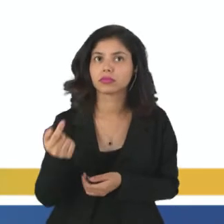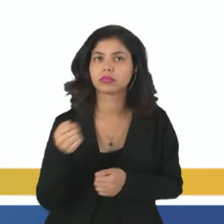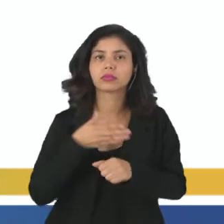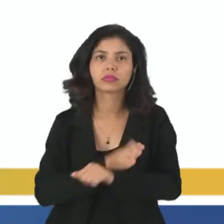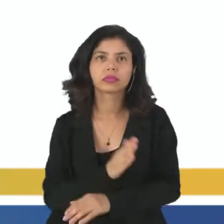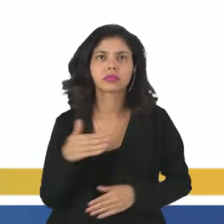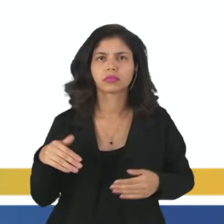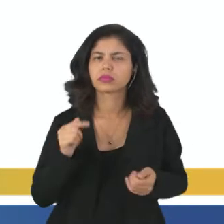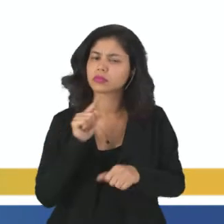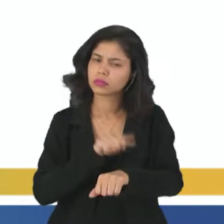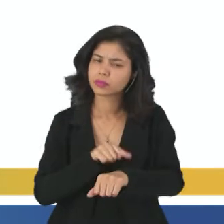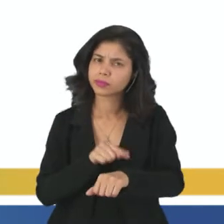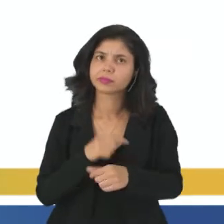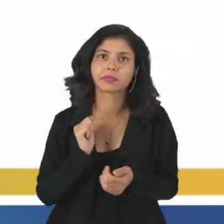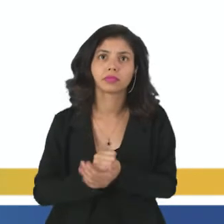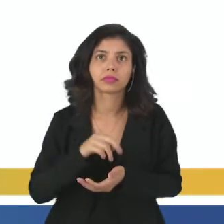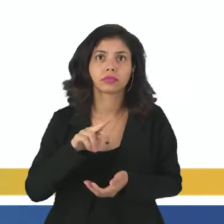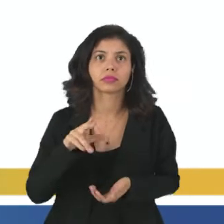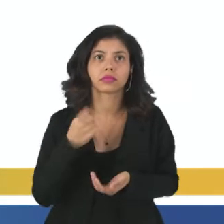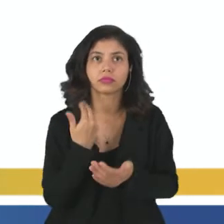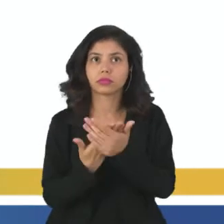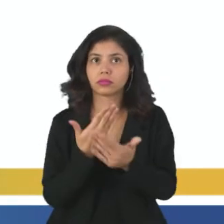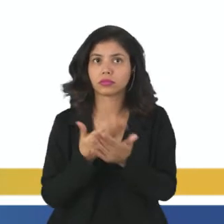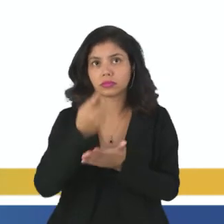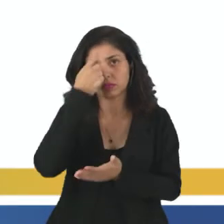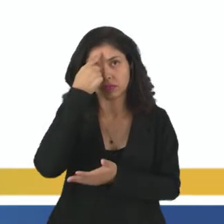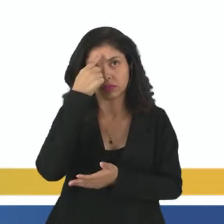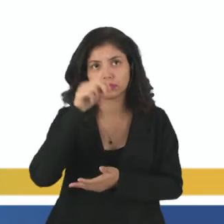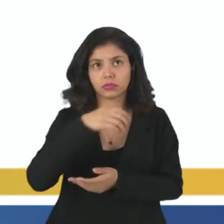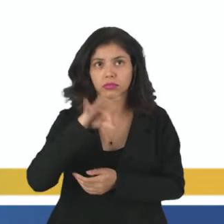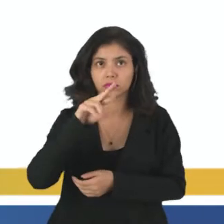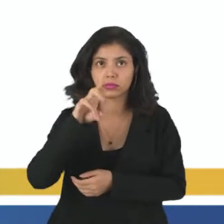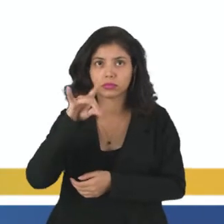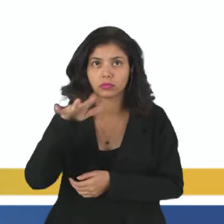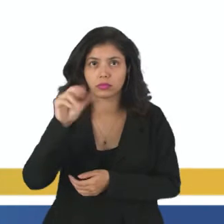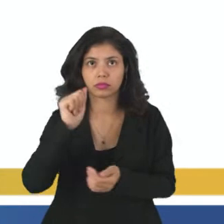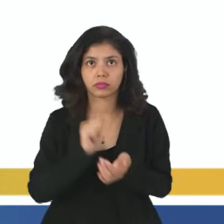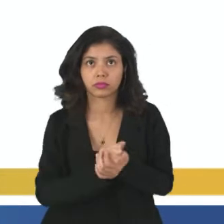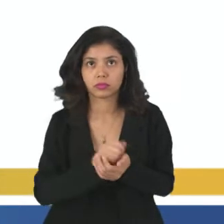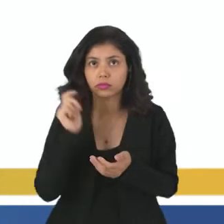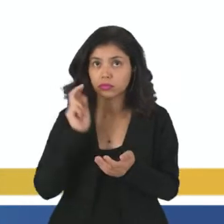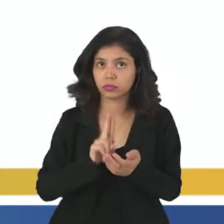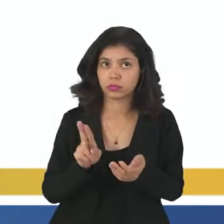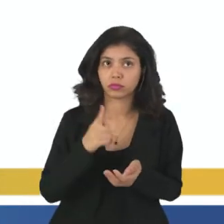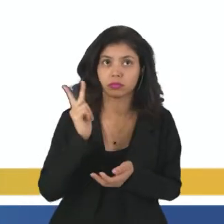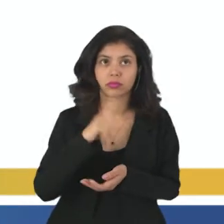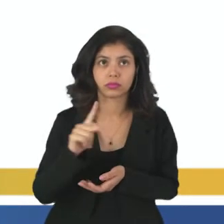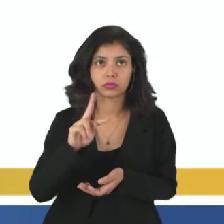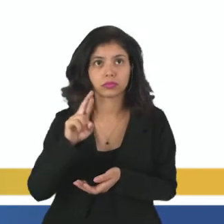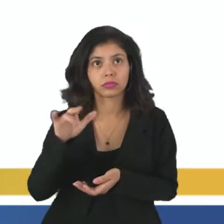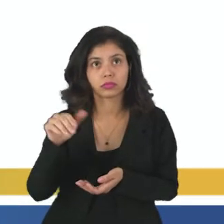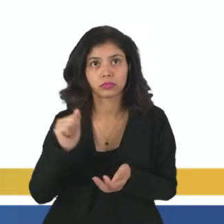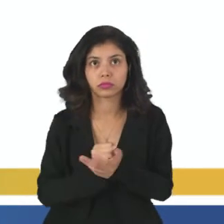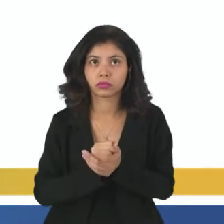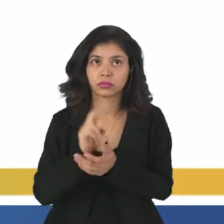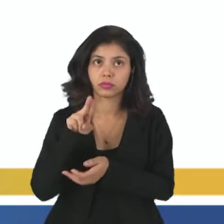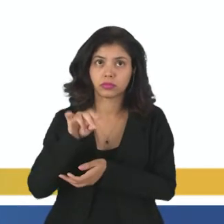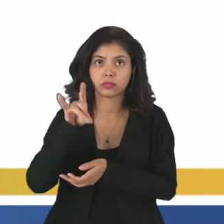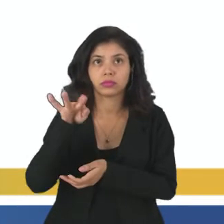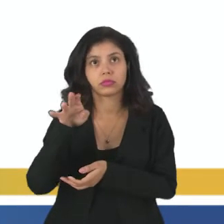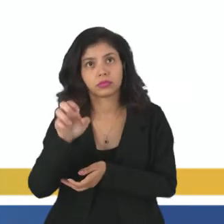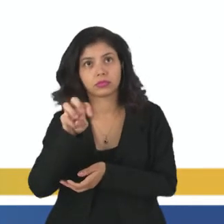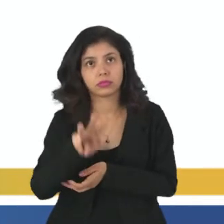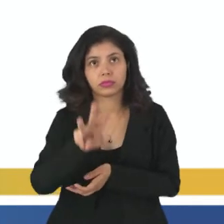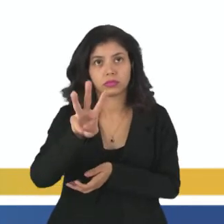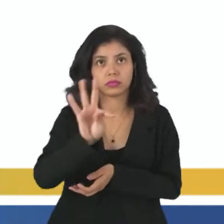passado alguns anos no mosteiro estudando o pensamento de Santo Agostinho, foi nomeado professor de teologia da Universidade